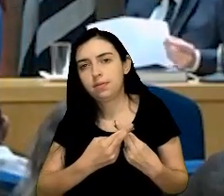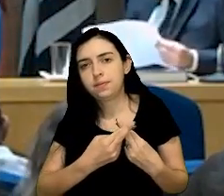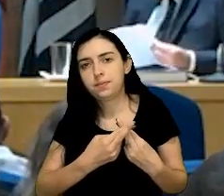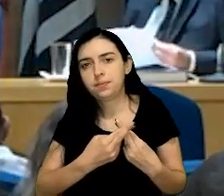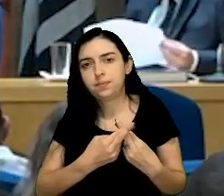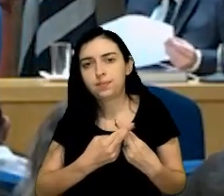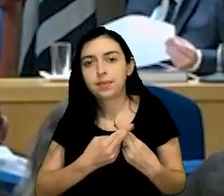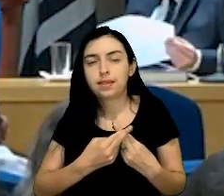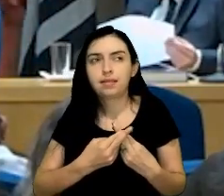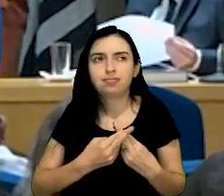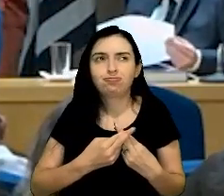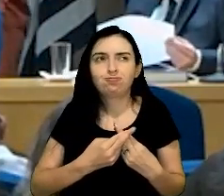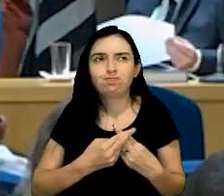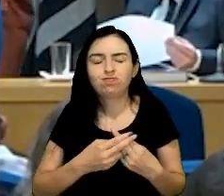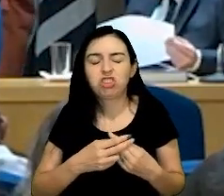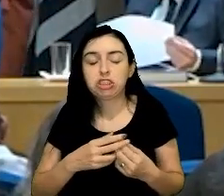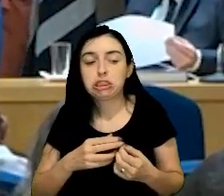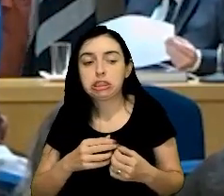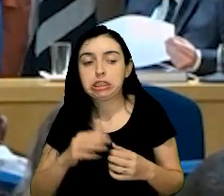18 anos, né?